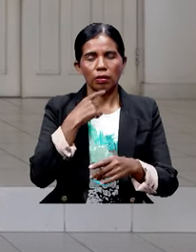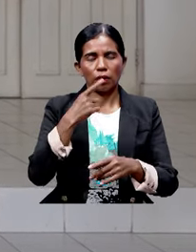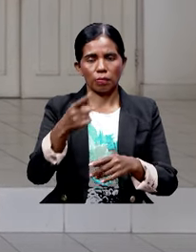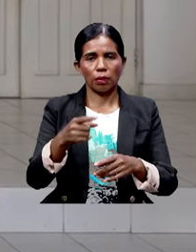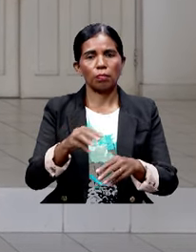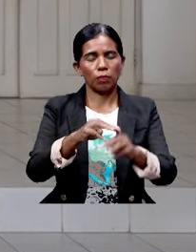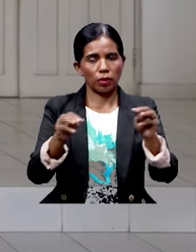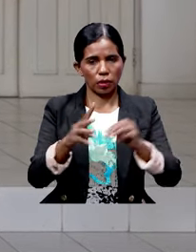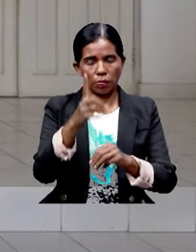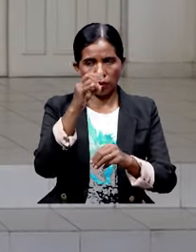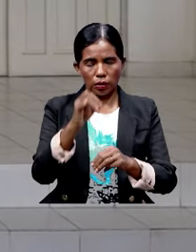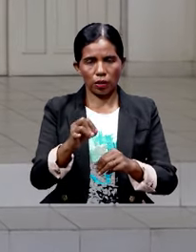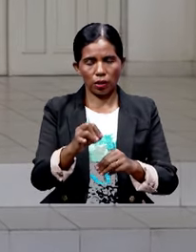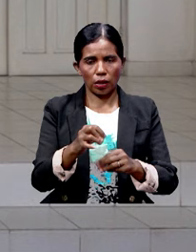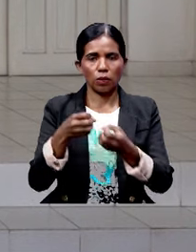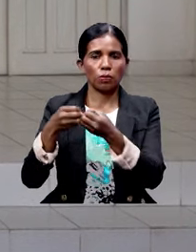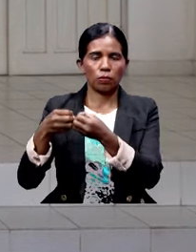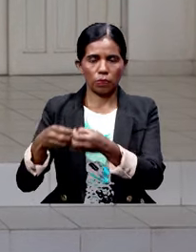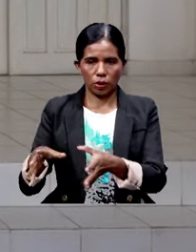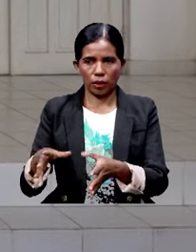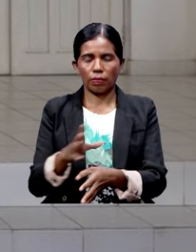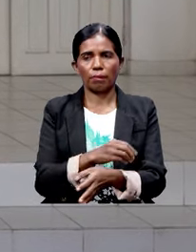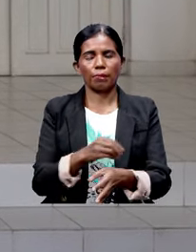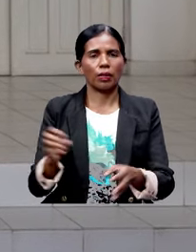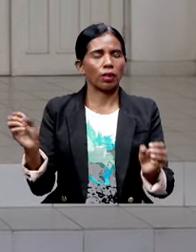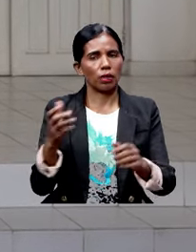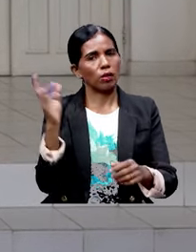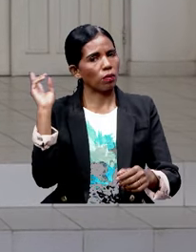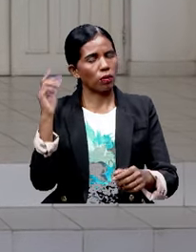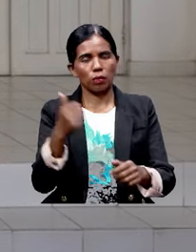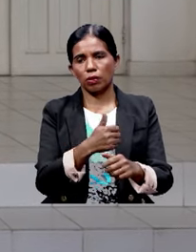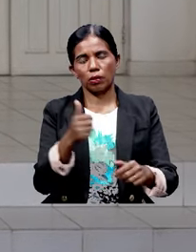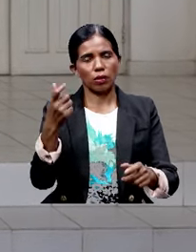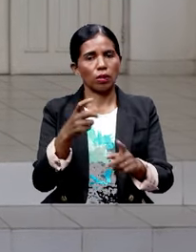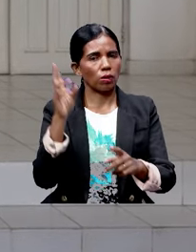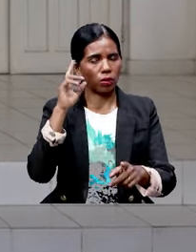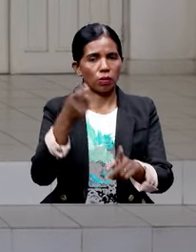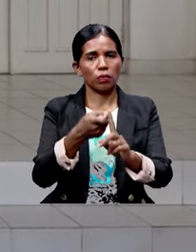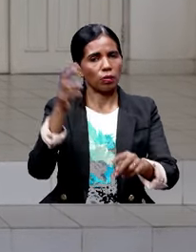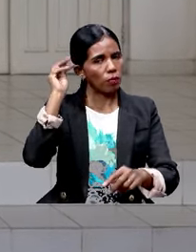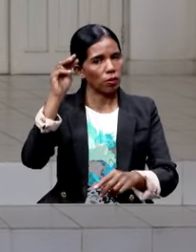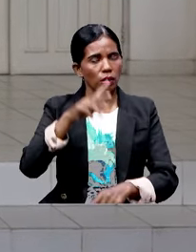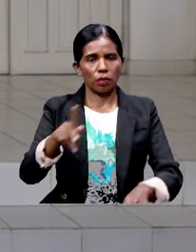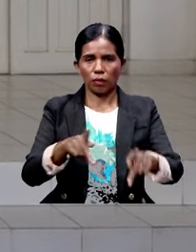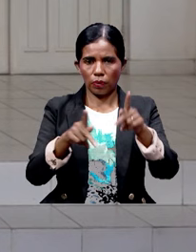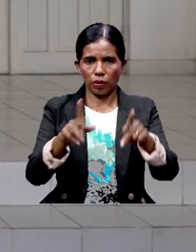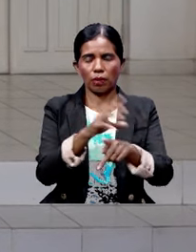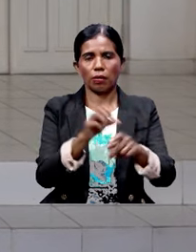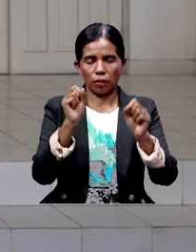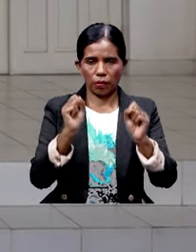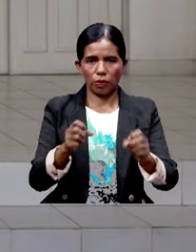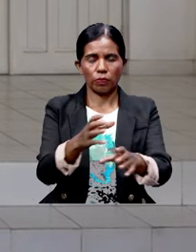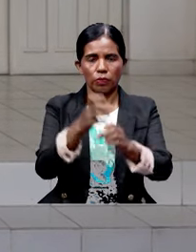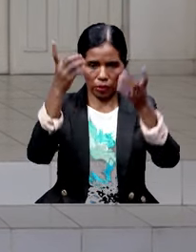di Lili para tu bele liberta la rona hosi parte sir selo so rona Ministeri Publiko tama Ministeri Publiko maka